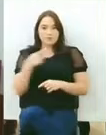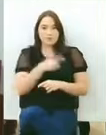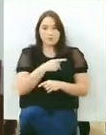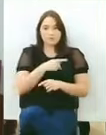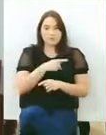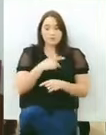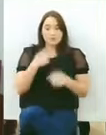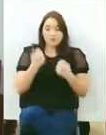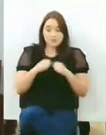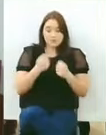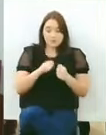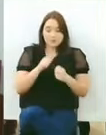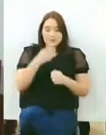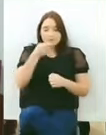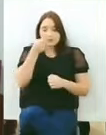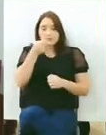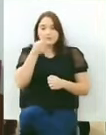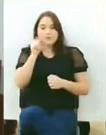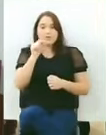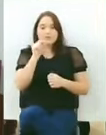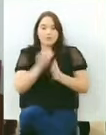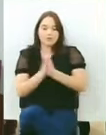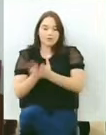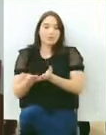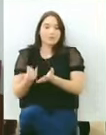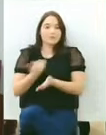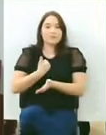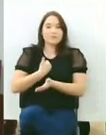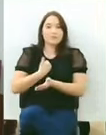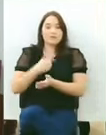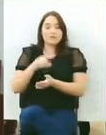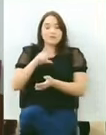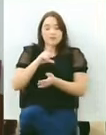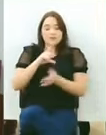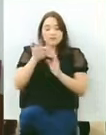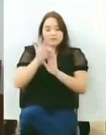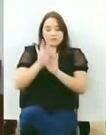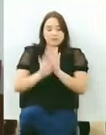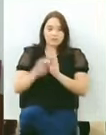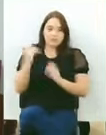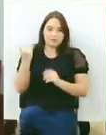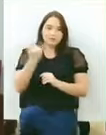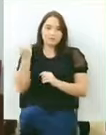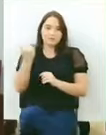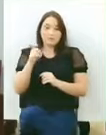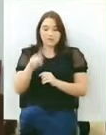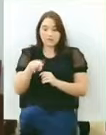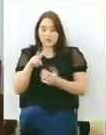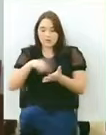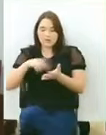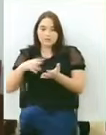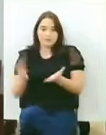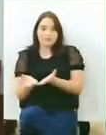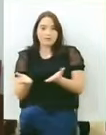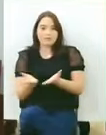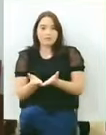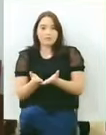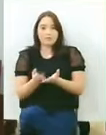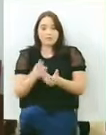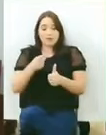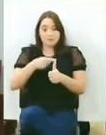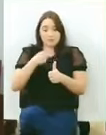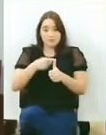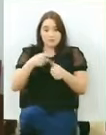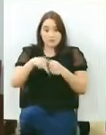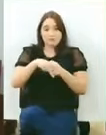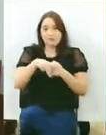a igreja é convocada a eleger os seus pastores. E um texto importante nessa questão é esse texto que nós